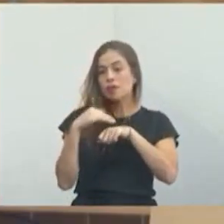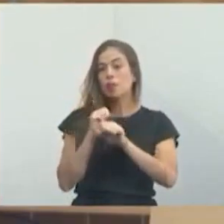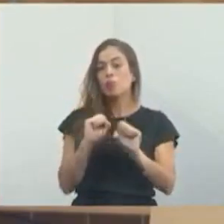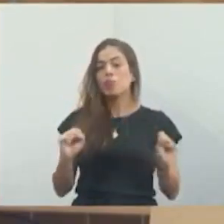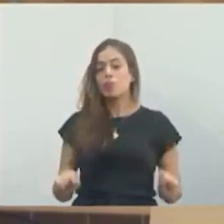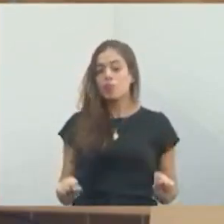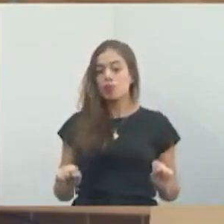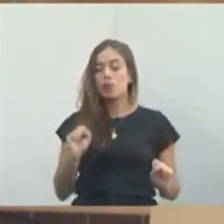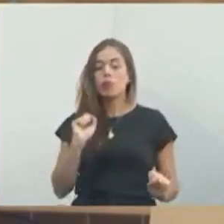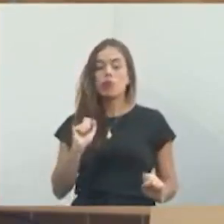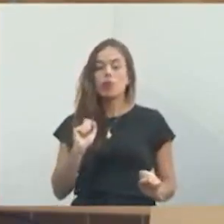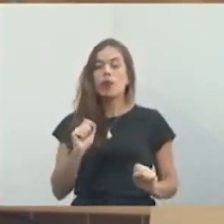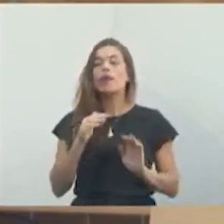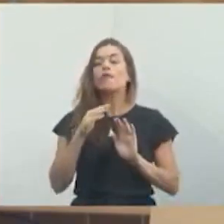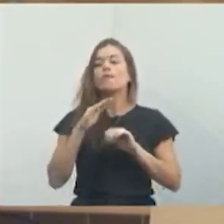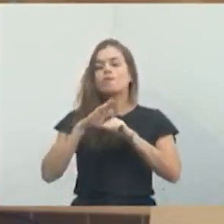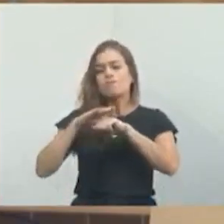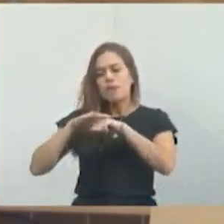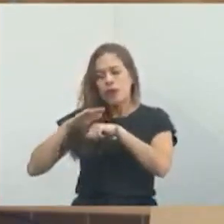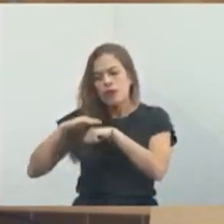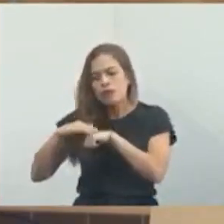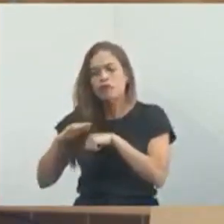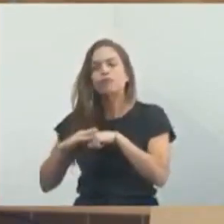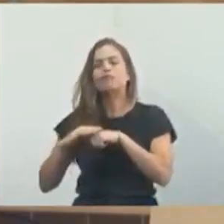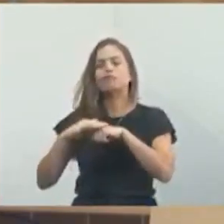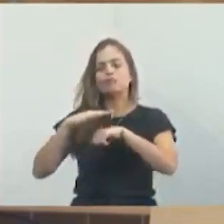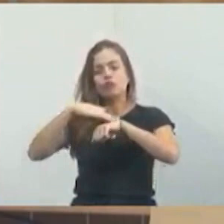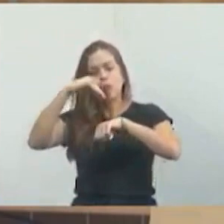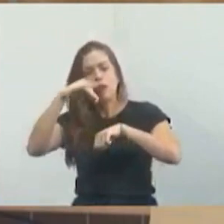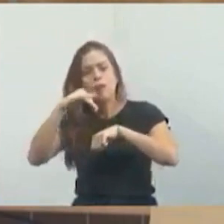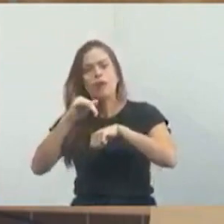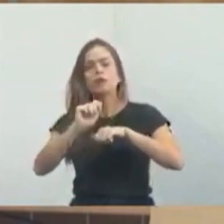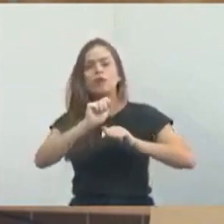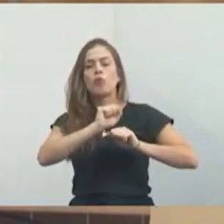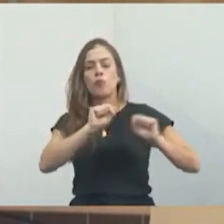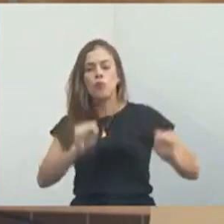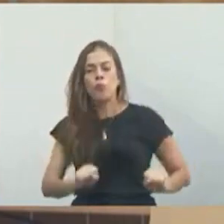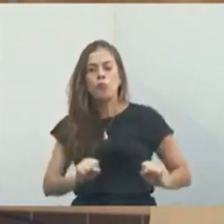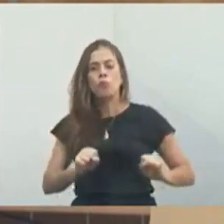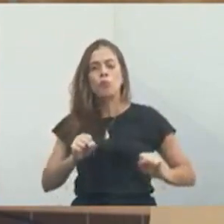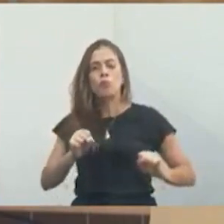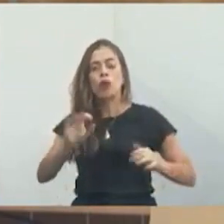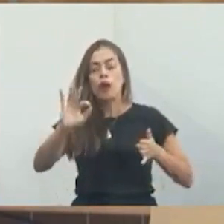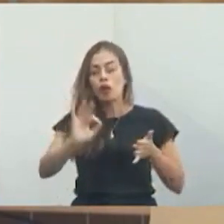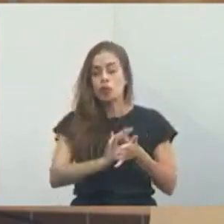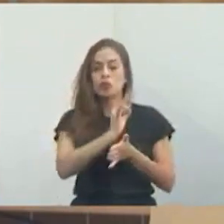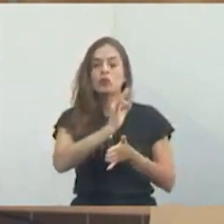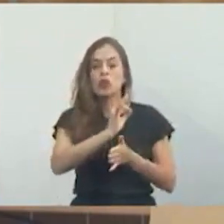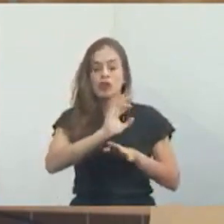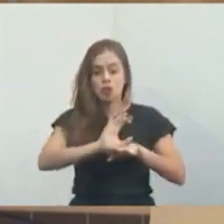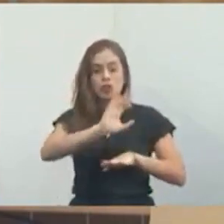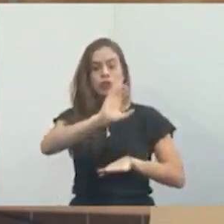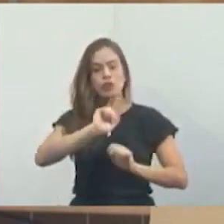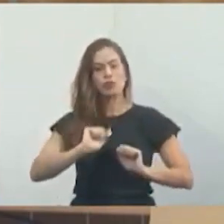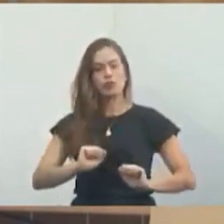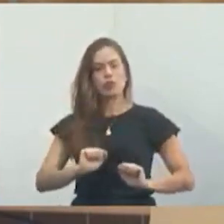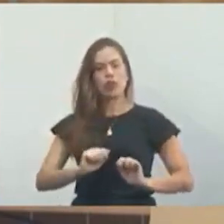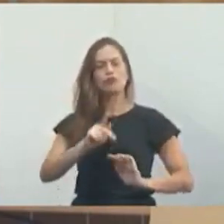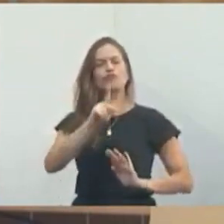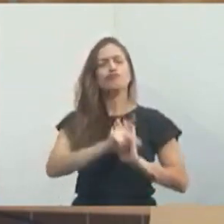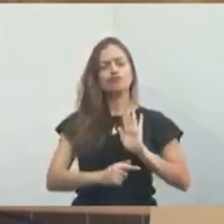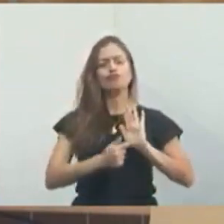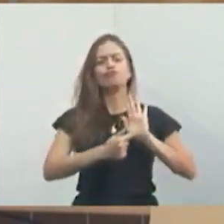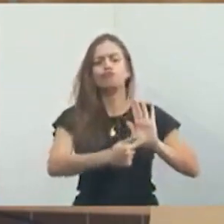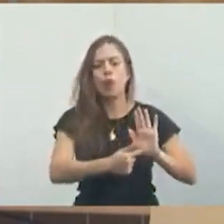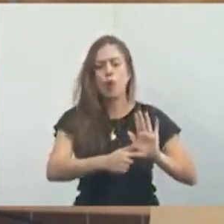tá? Ele vai ser feito o chamamento, vai ser autorizado pelo conselho. Daí sim ele pode tomar propriedade daquilo, bater na